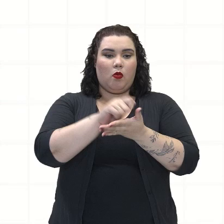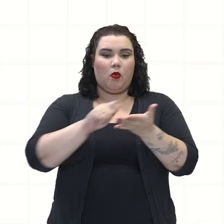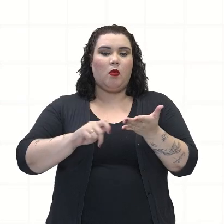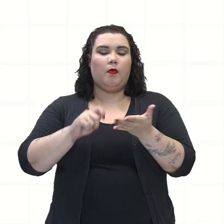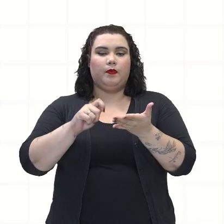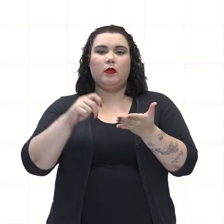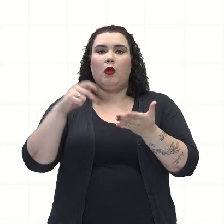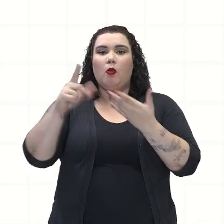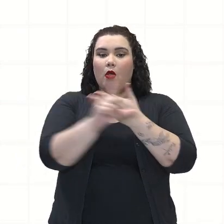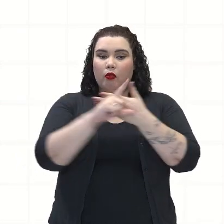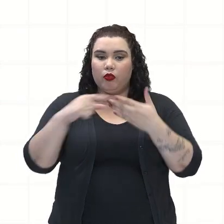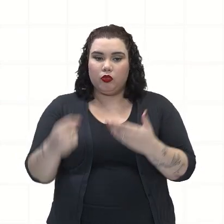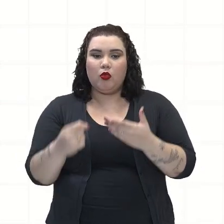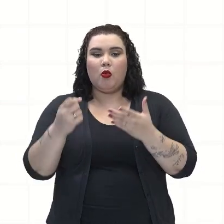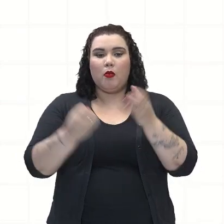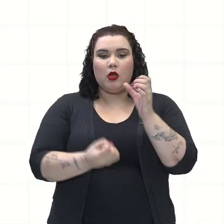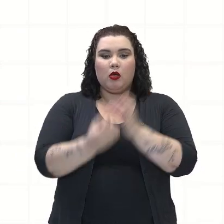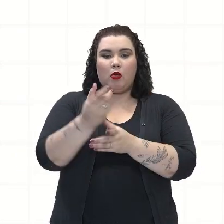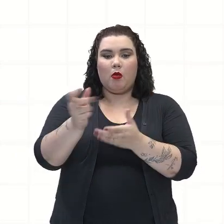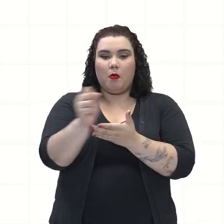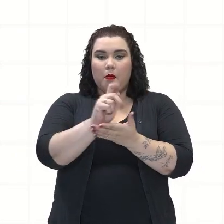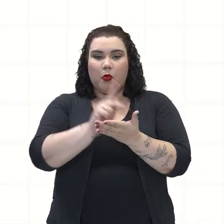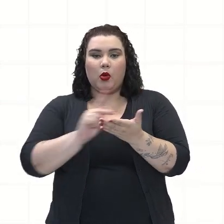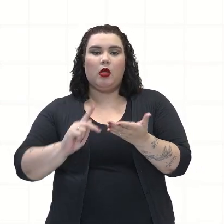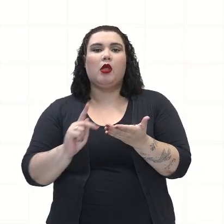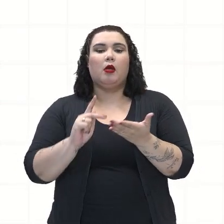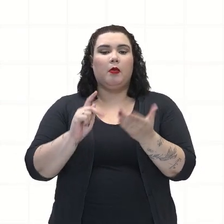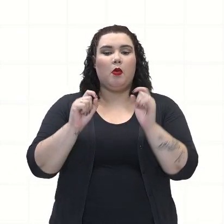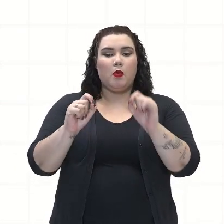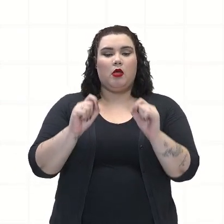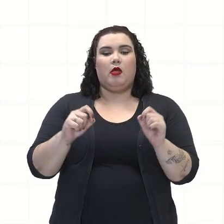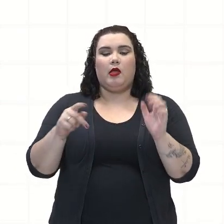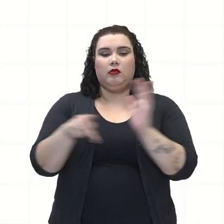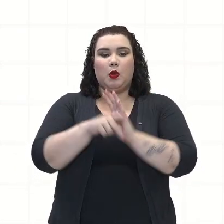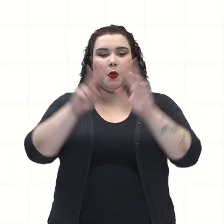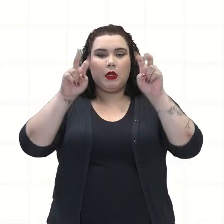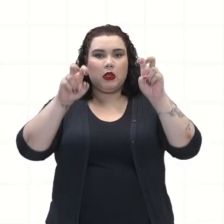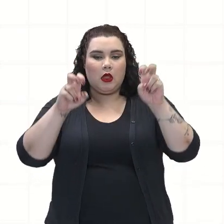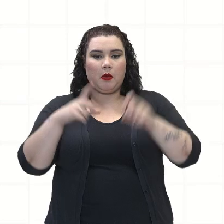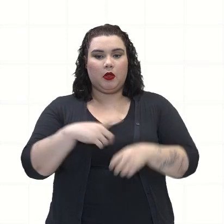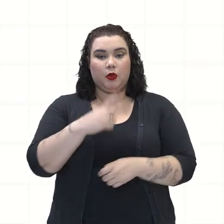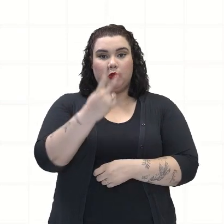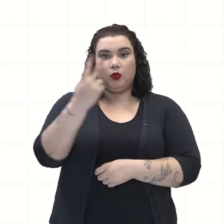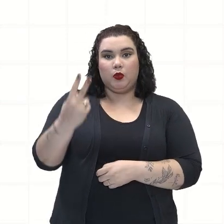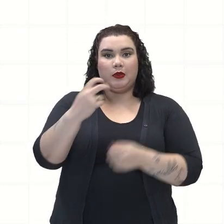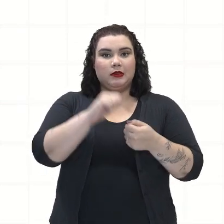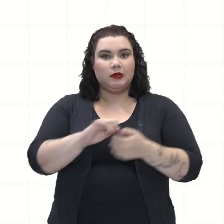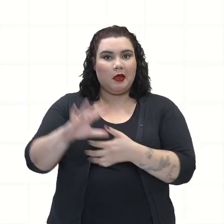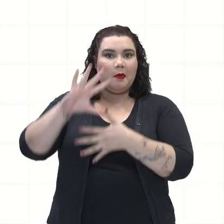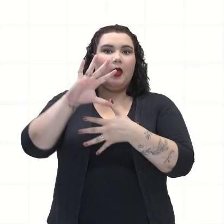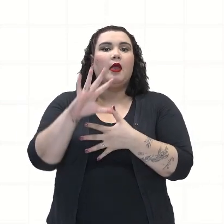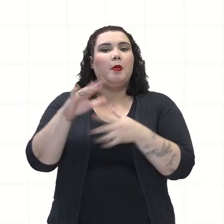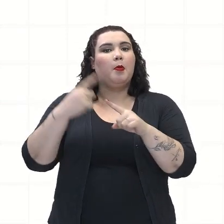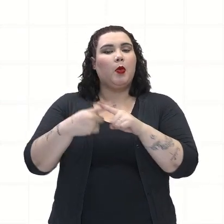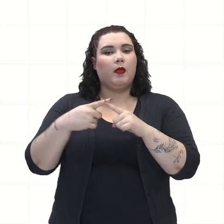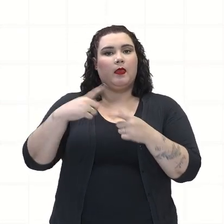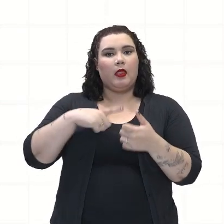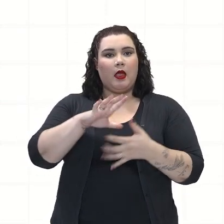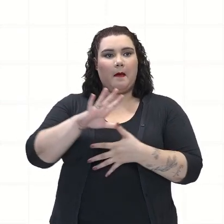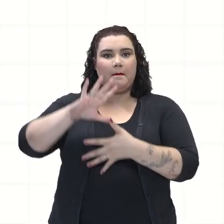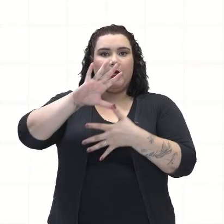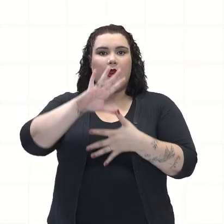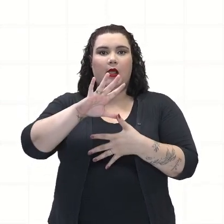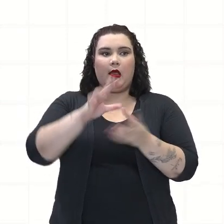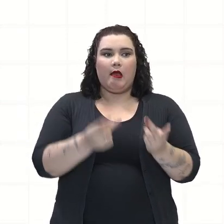Américas, esse título do poema é interessante, né, turma? Duas Américas. Por que será, né? Porque nós temos duas Américas distintas, uma América rica,